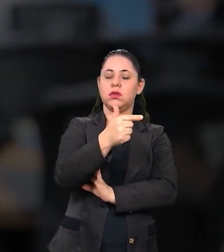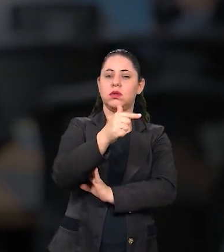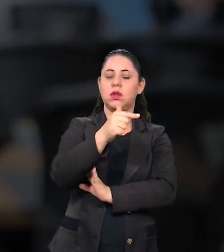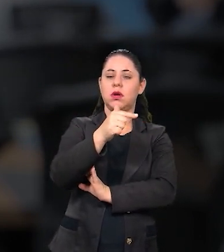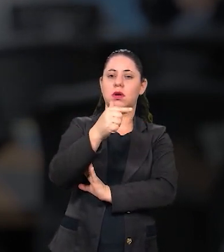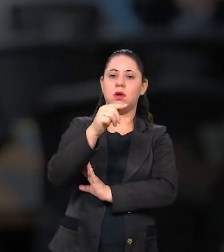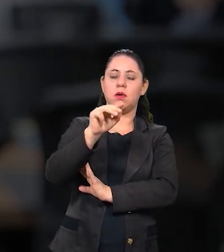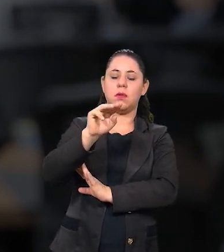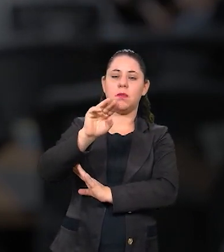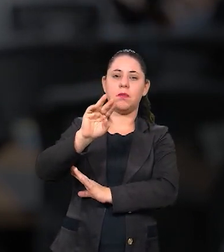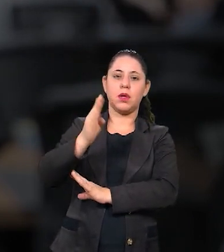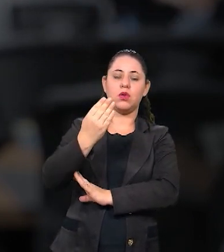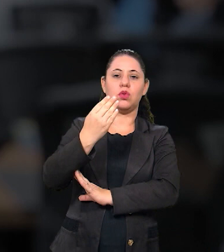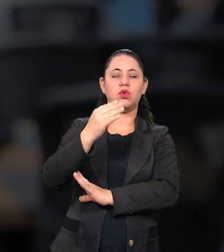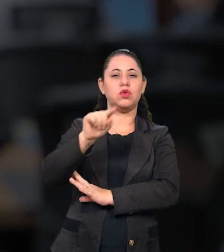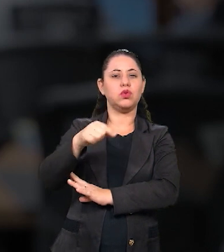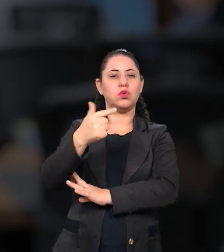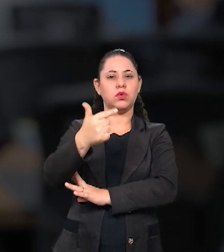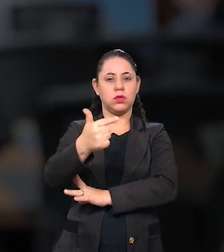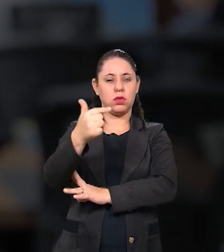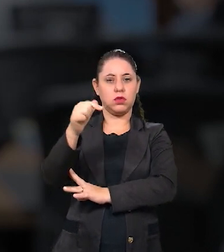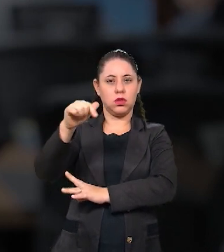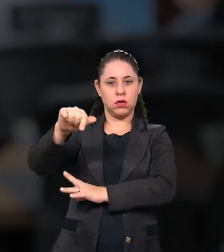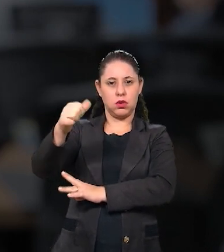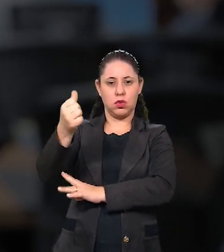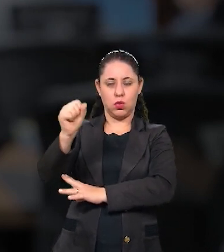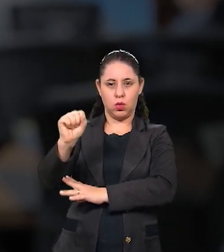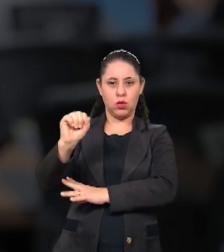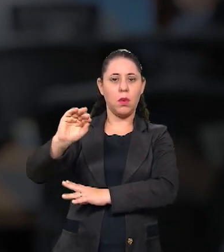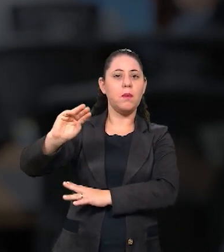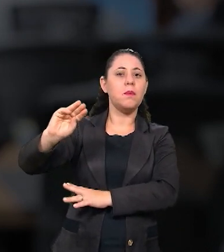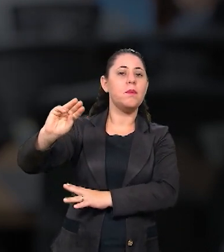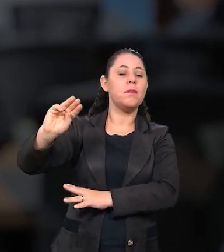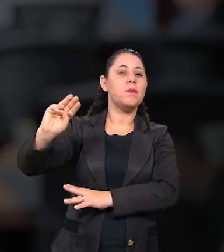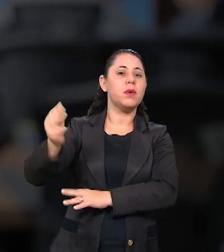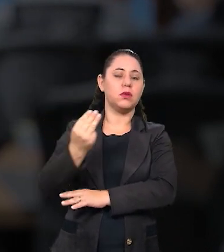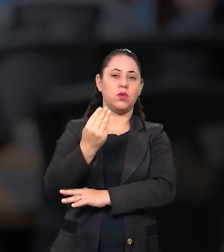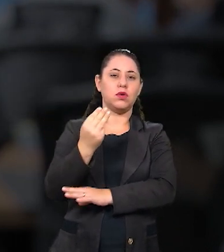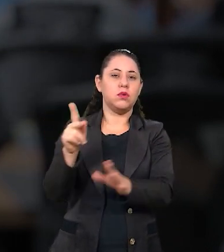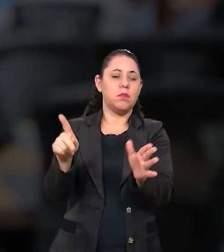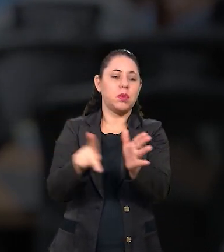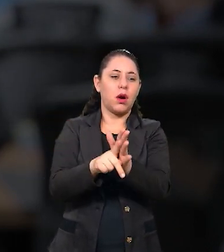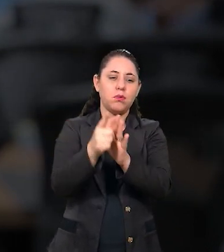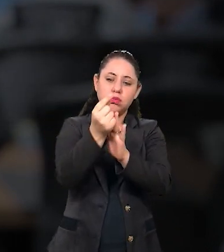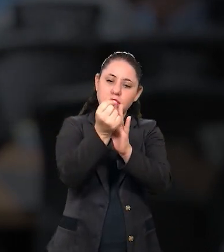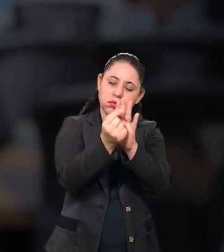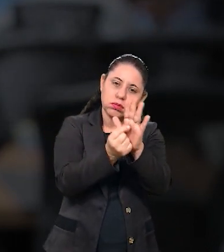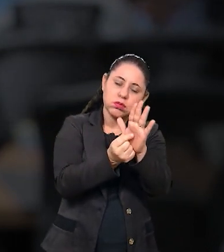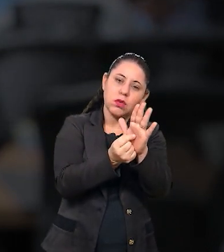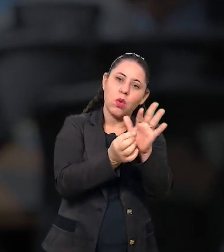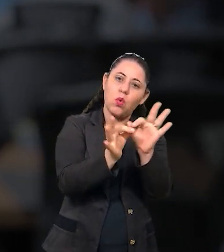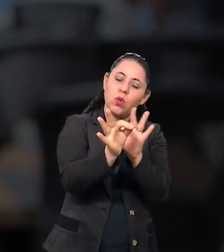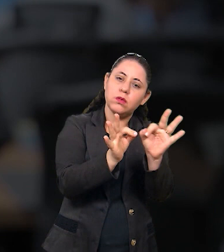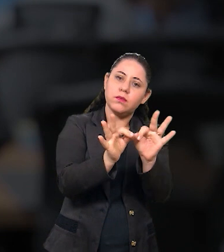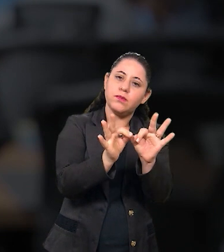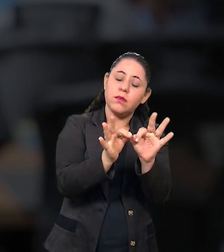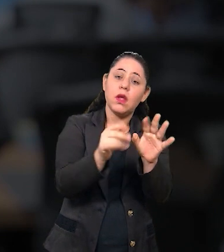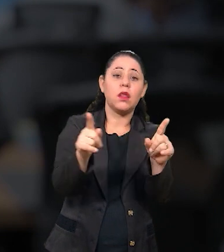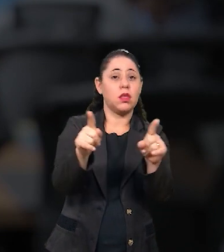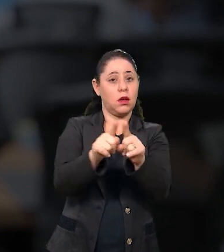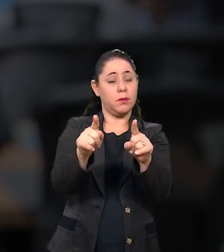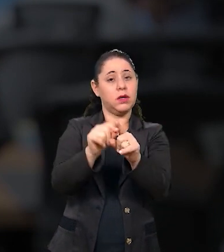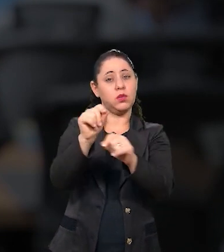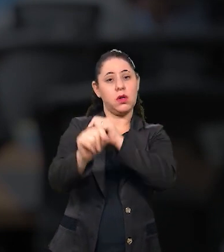bilhões 278 milhões em receitas correntes intra-orçamentárias. Por outro lado,